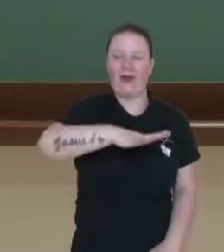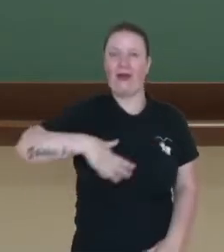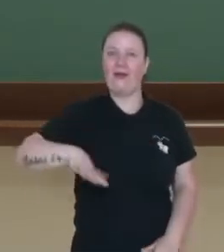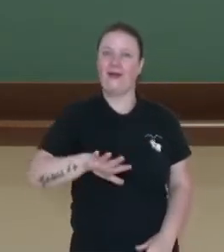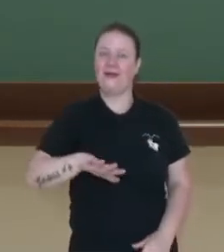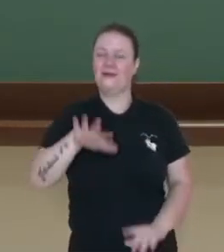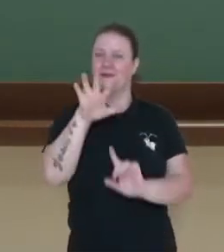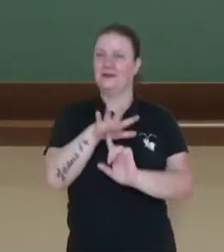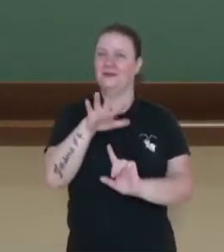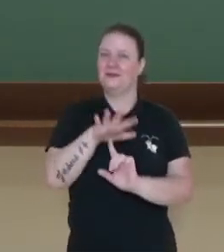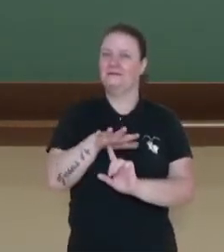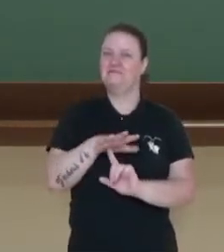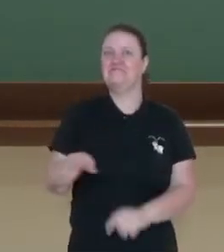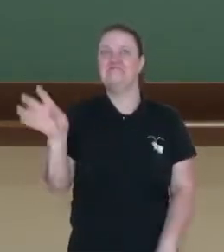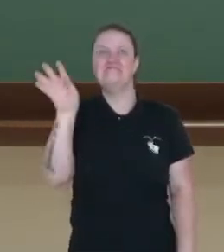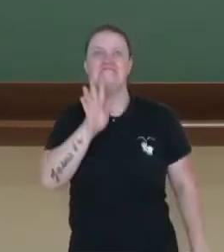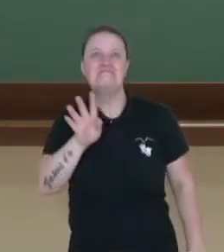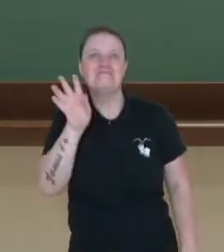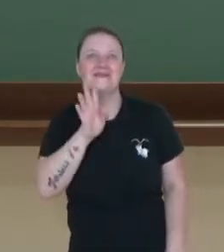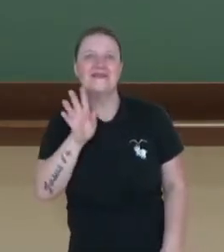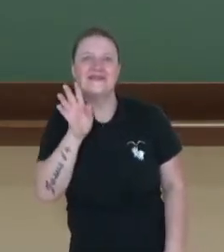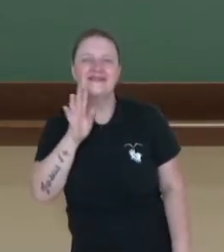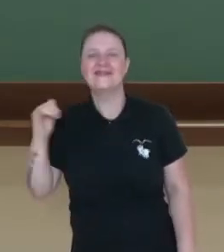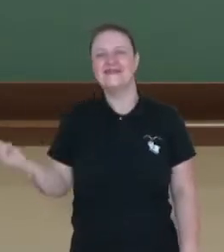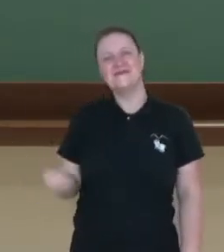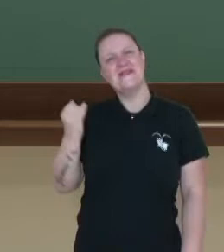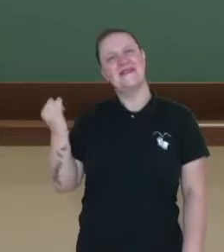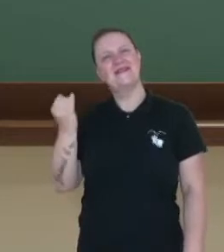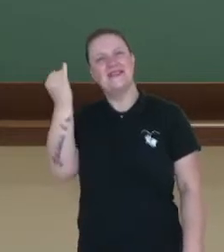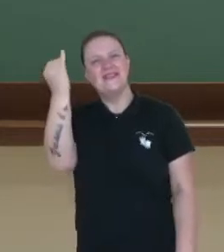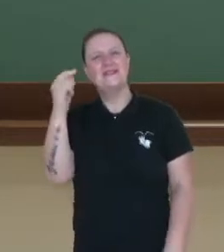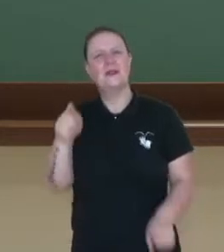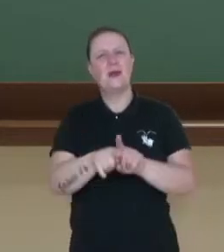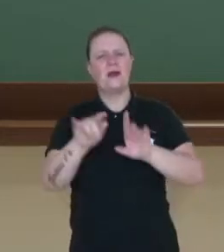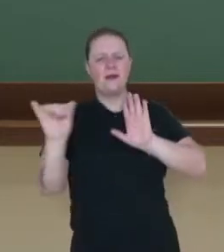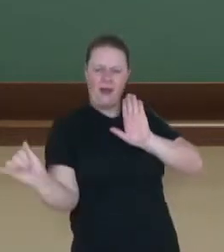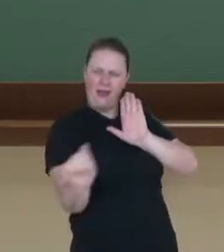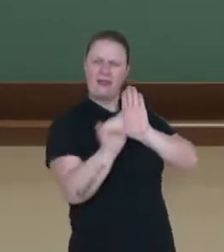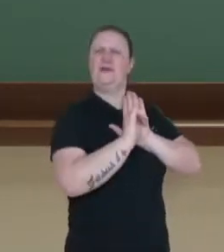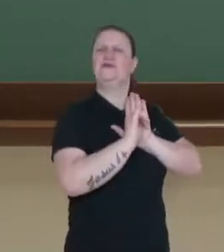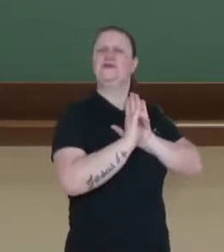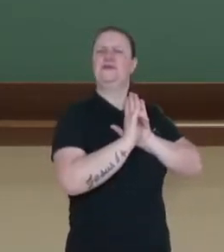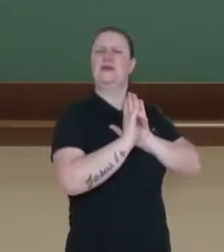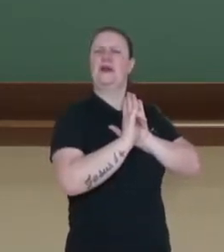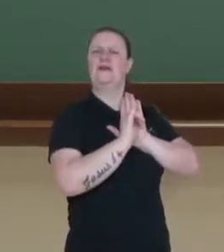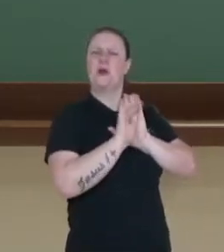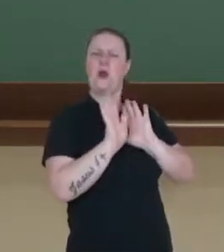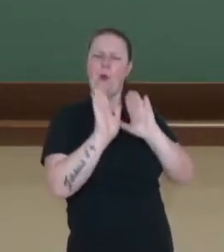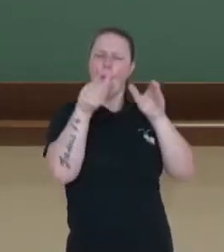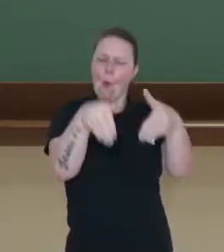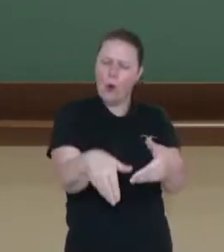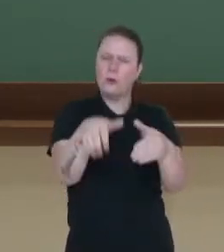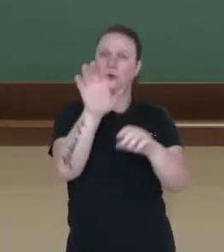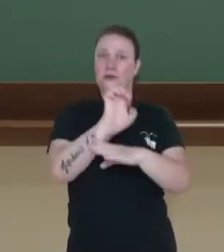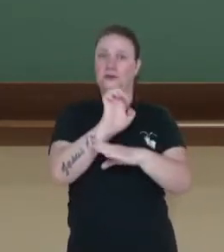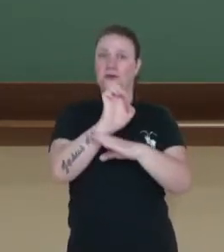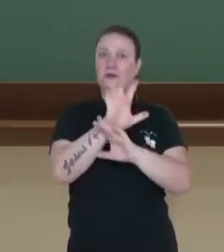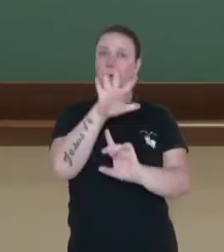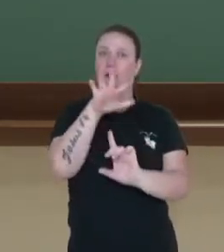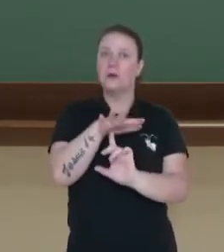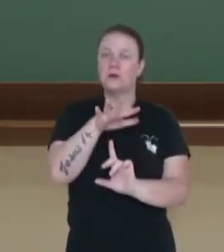poder entender e a importância disso, né, da identidade paranaense. Esse estado do